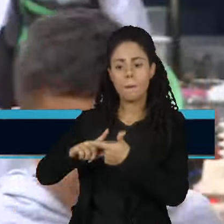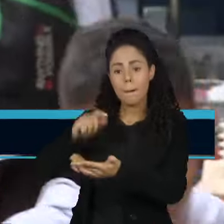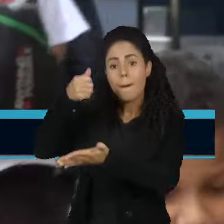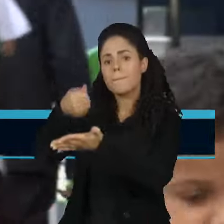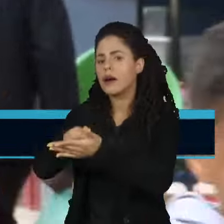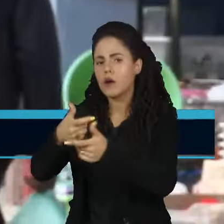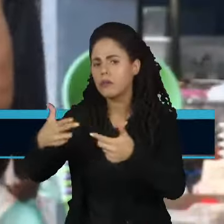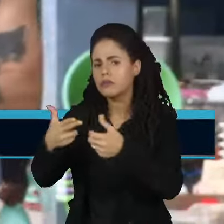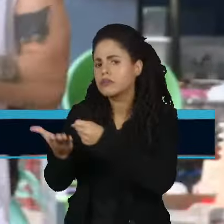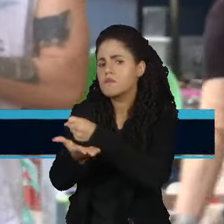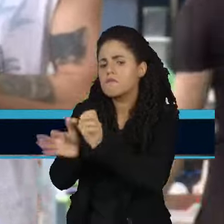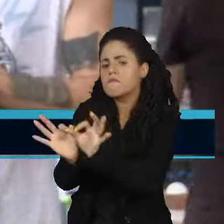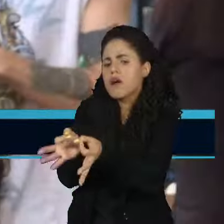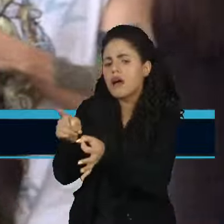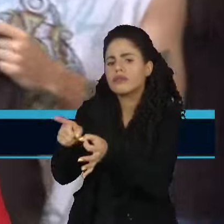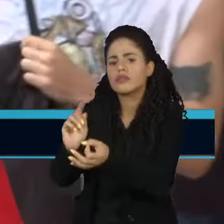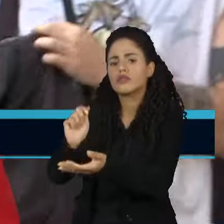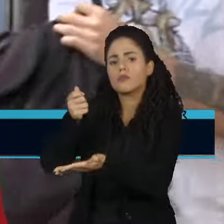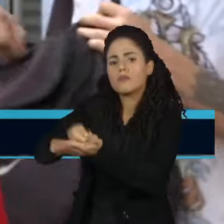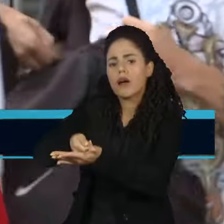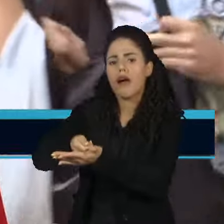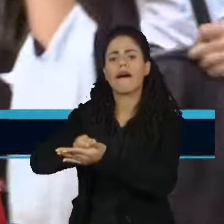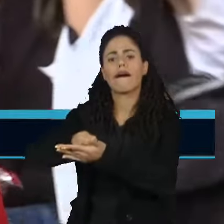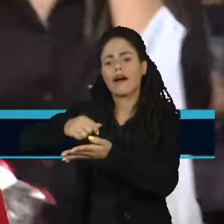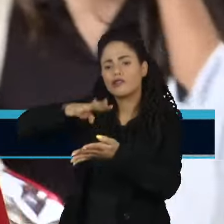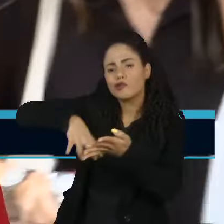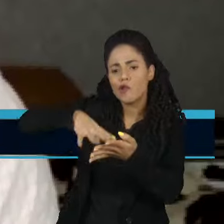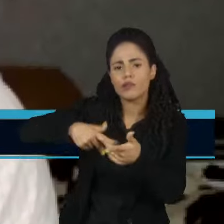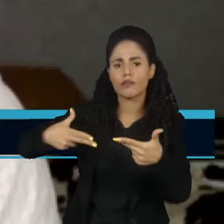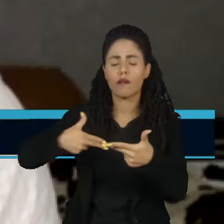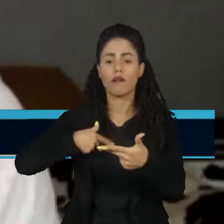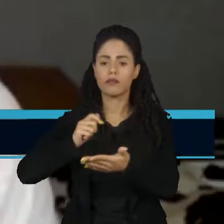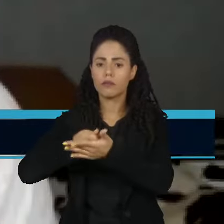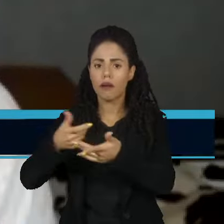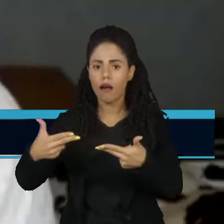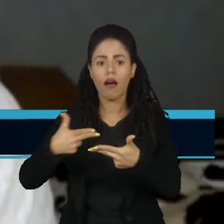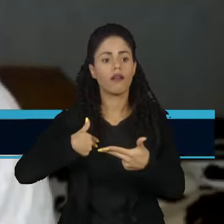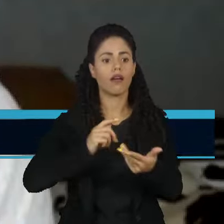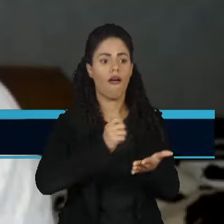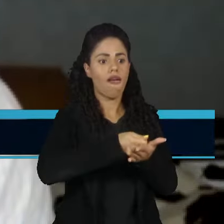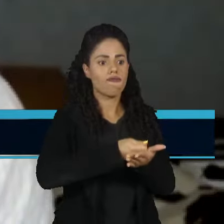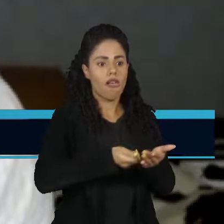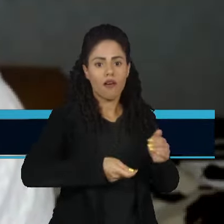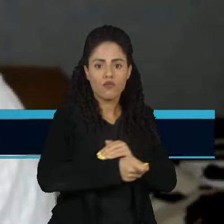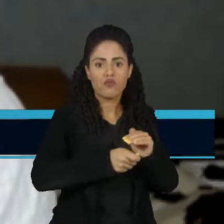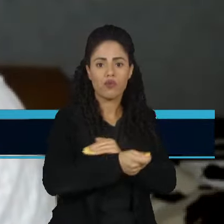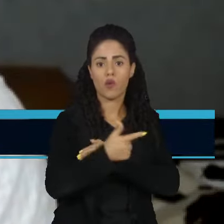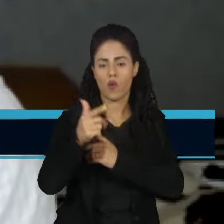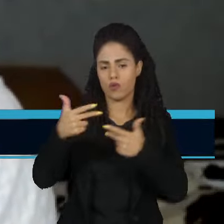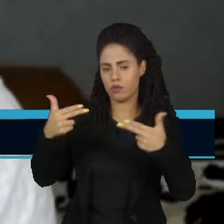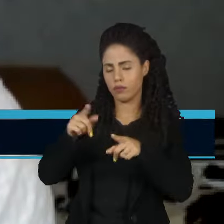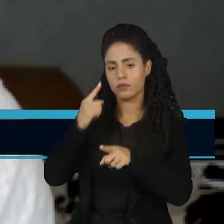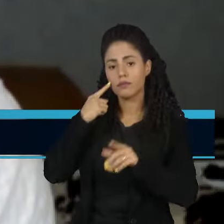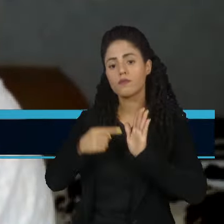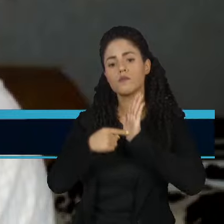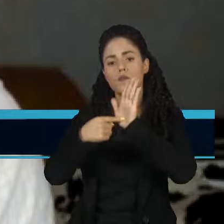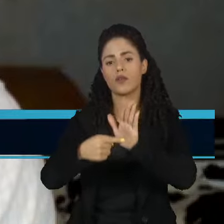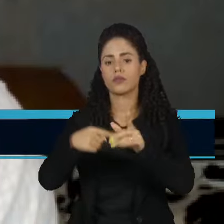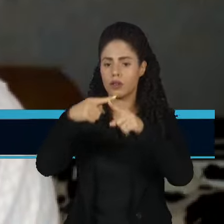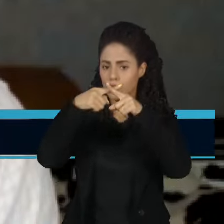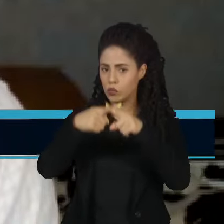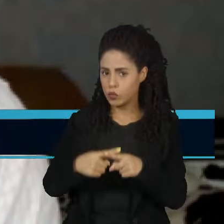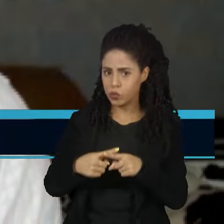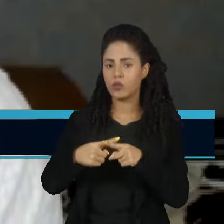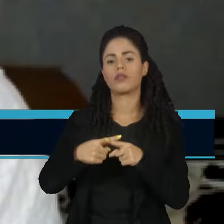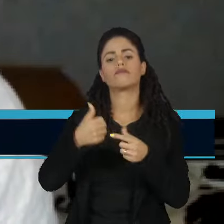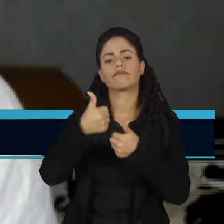pagamento das contas e até mesmo para o consumo nossas Pesquisas mostram que as bets tem um crescimento